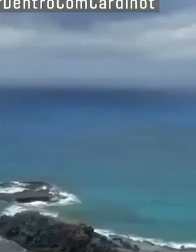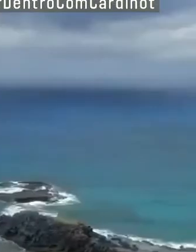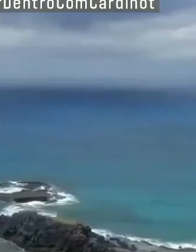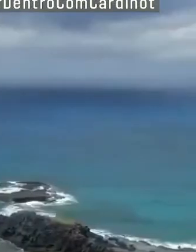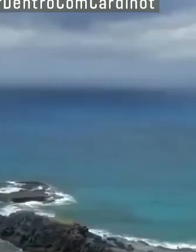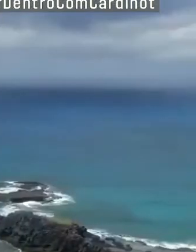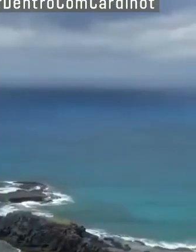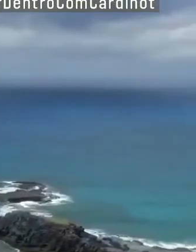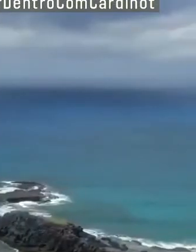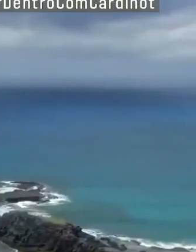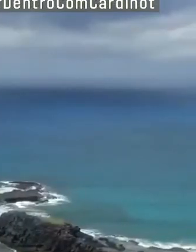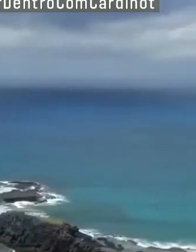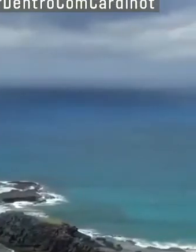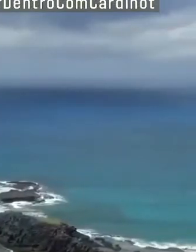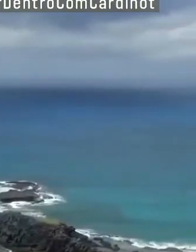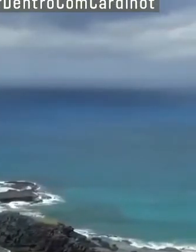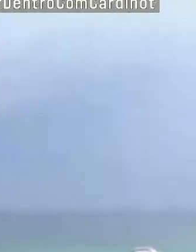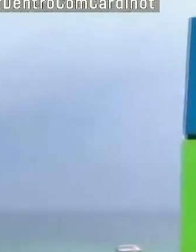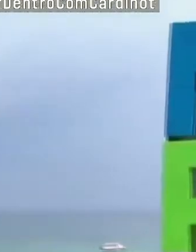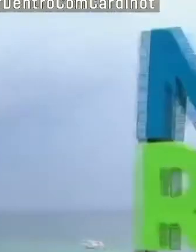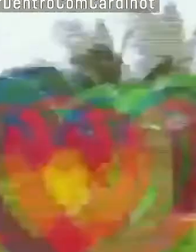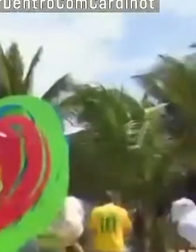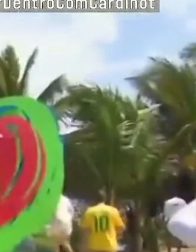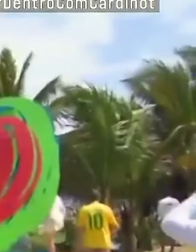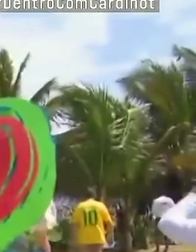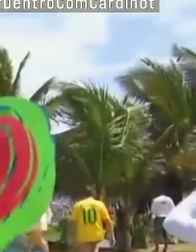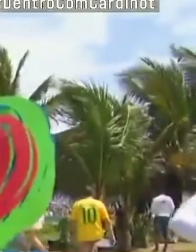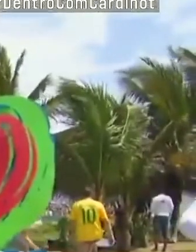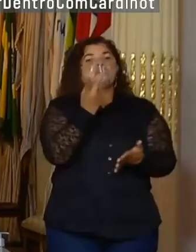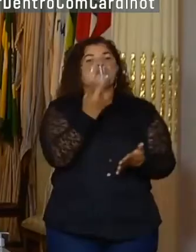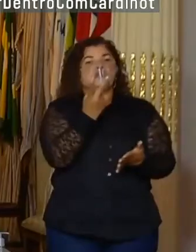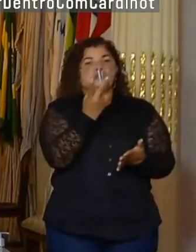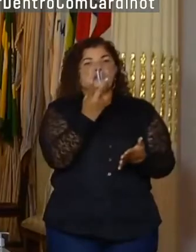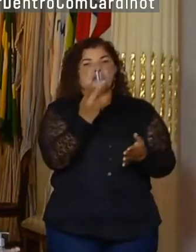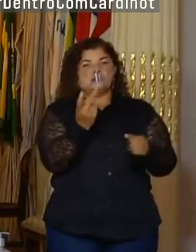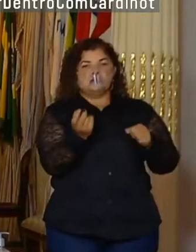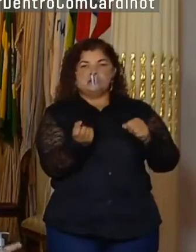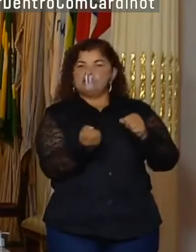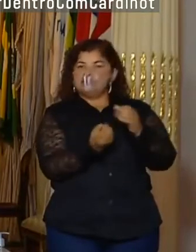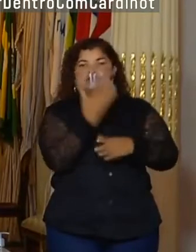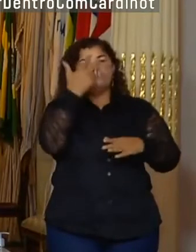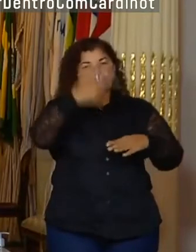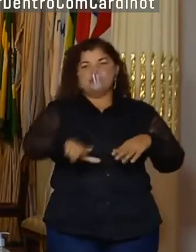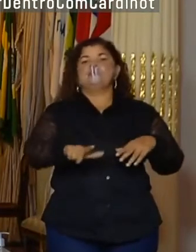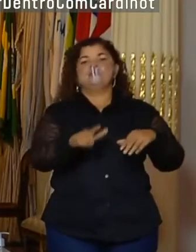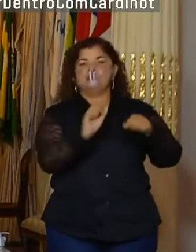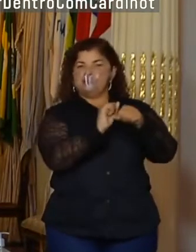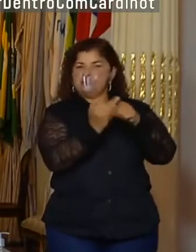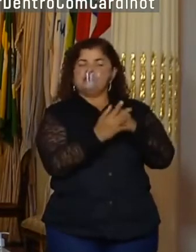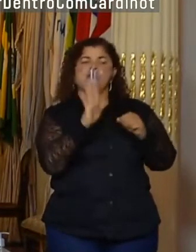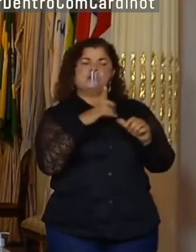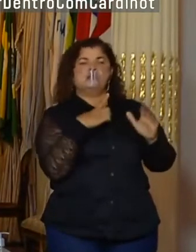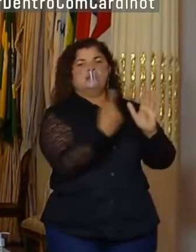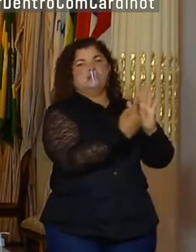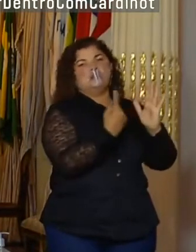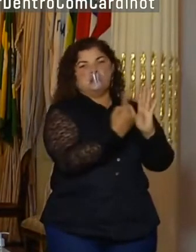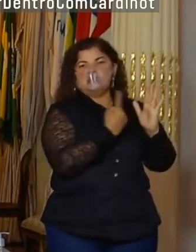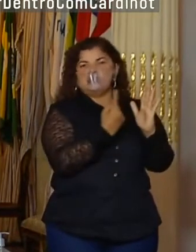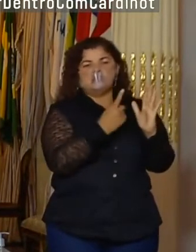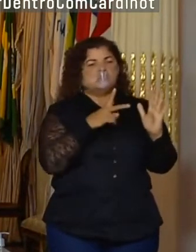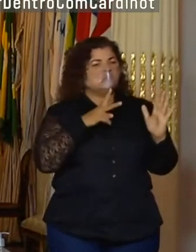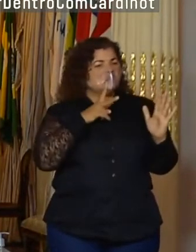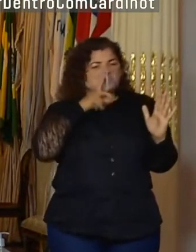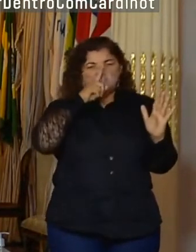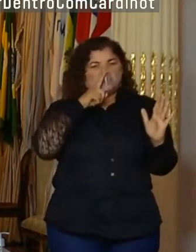casos já estavam curados. Depois nós tivemos a ocorrência de dois casos que estão terminando, estão isolados, não tem maior